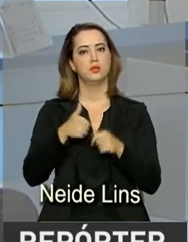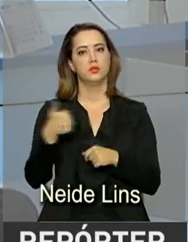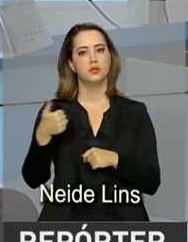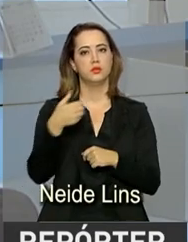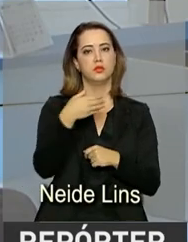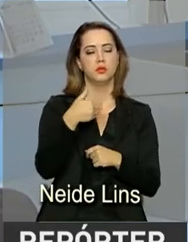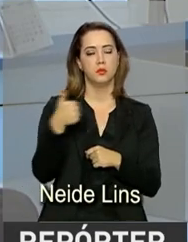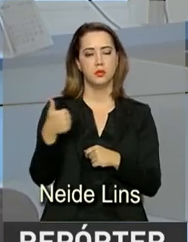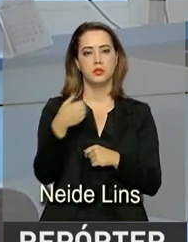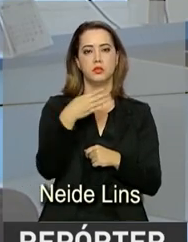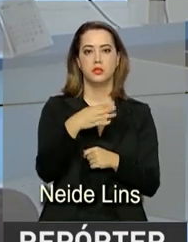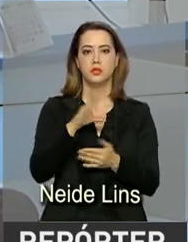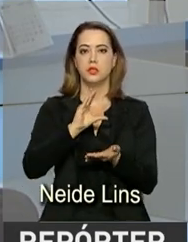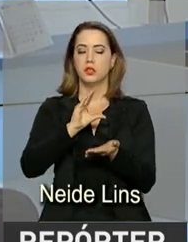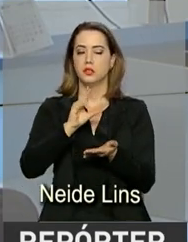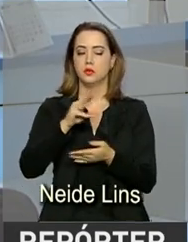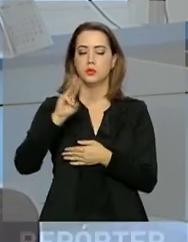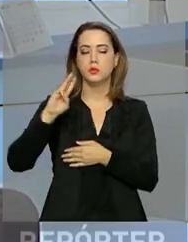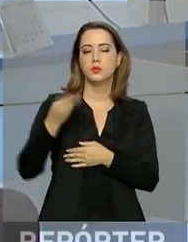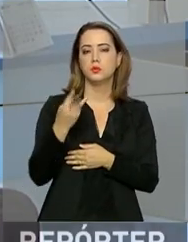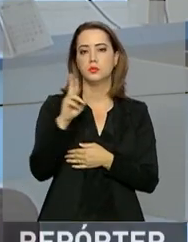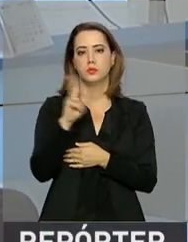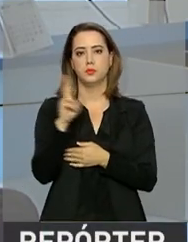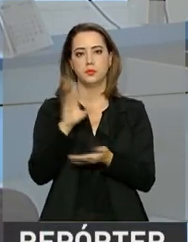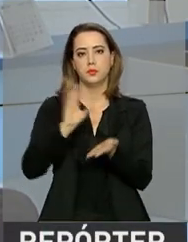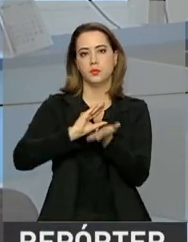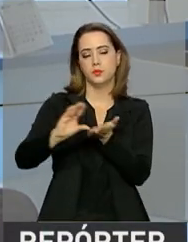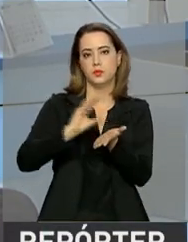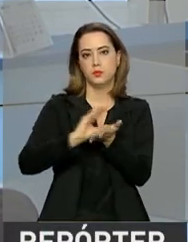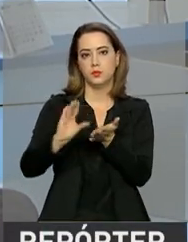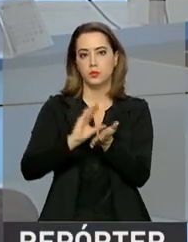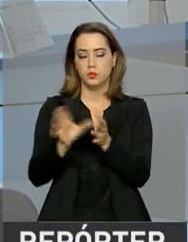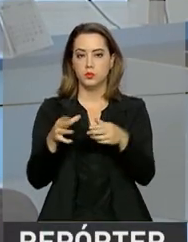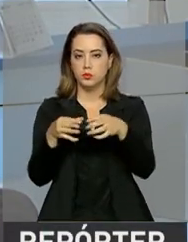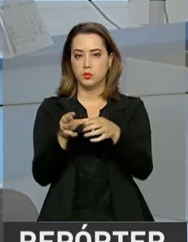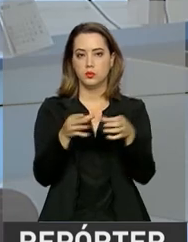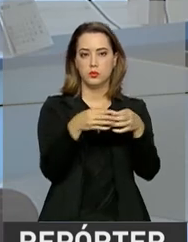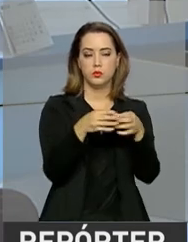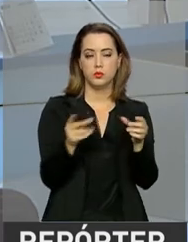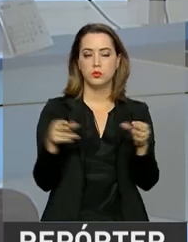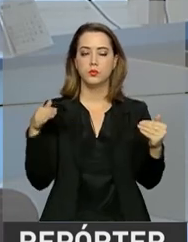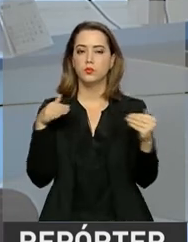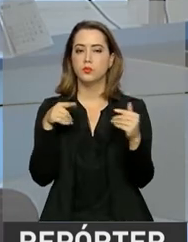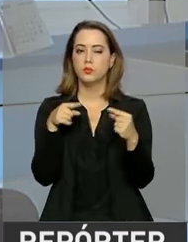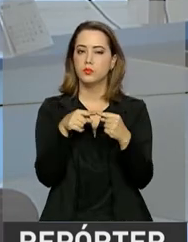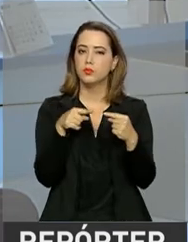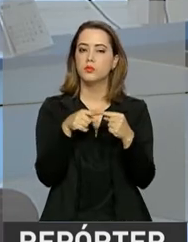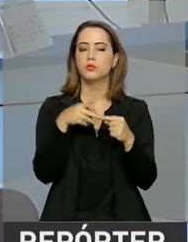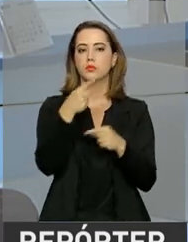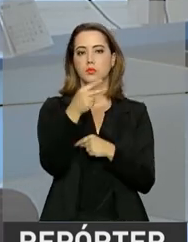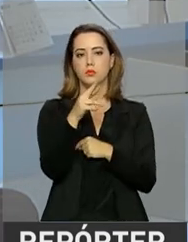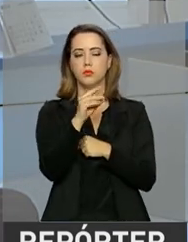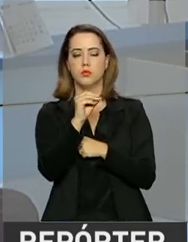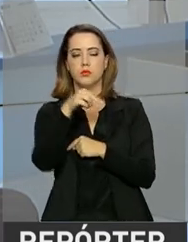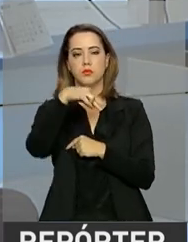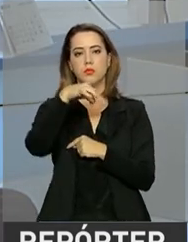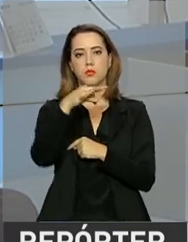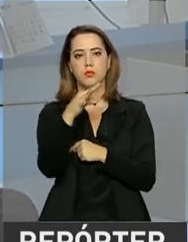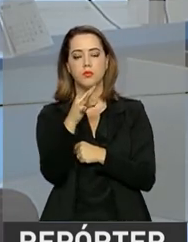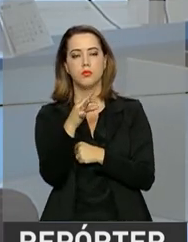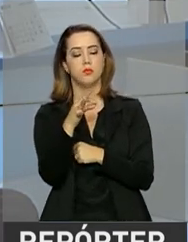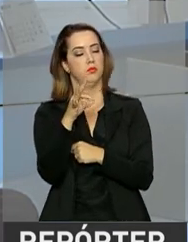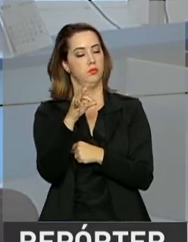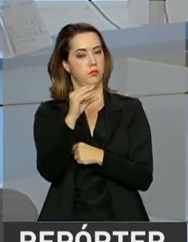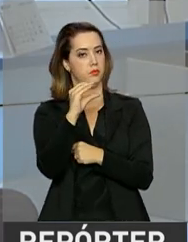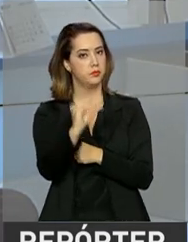milhões deais para instituições ligadas ao Pronatec o programa nacional de acesso ao ensino técnico e emprego que hoje